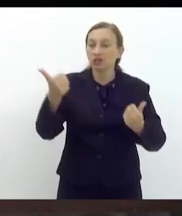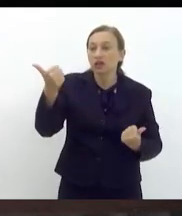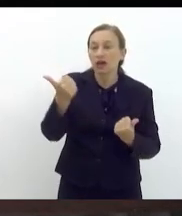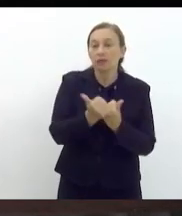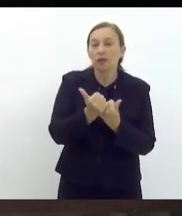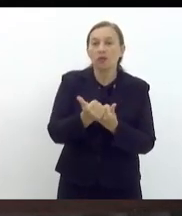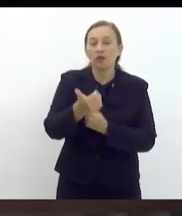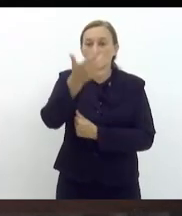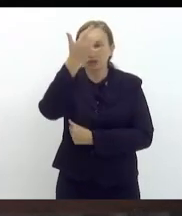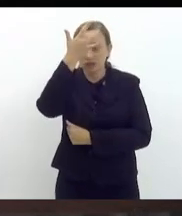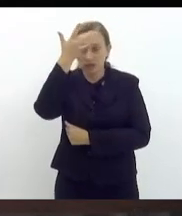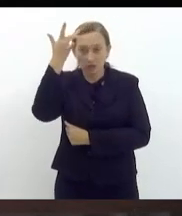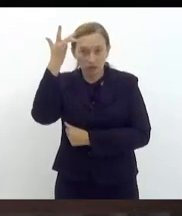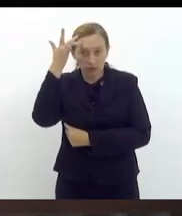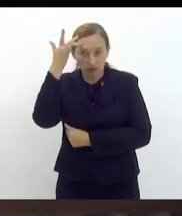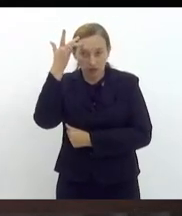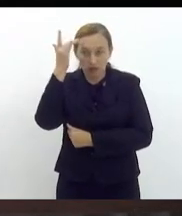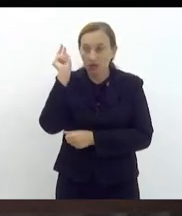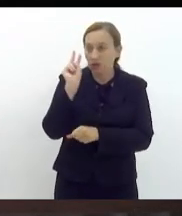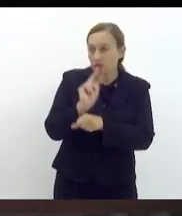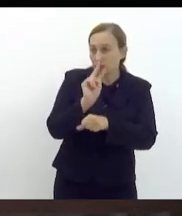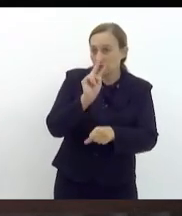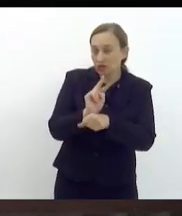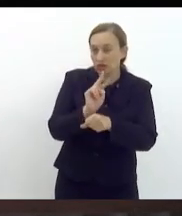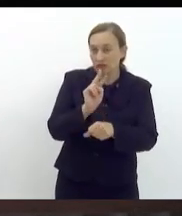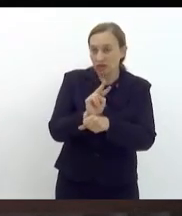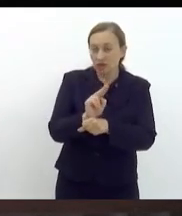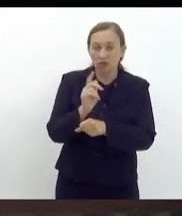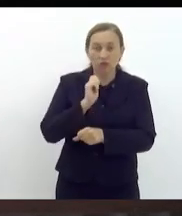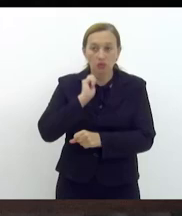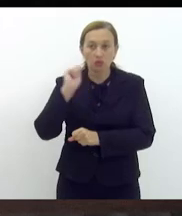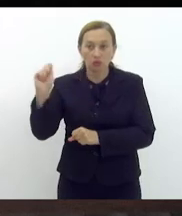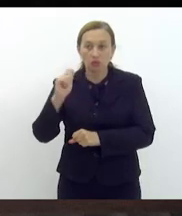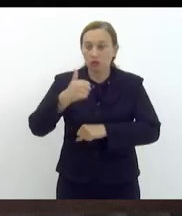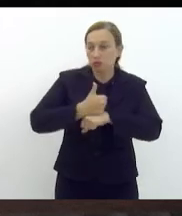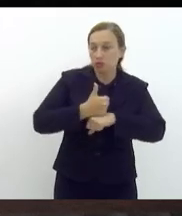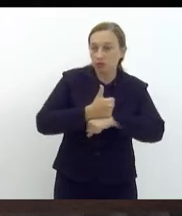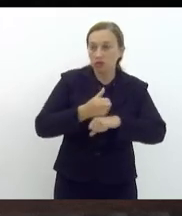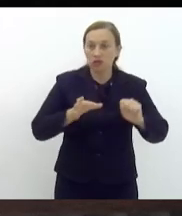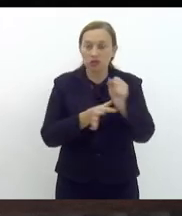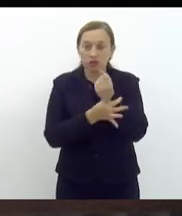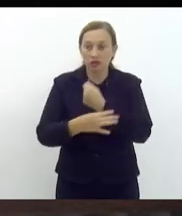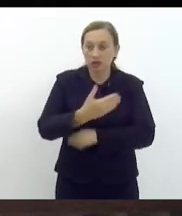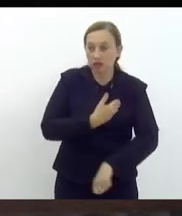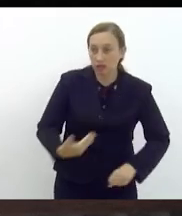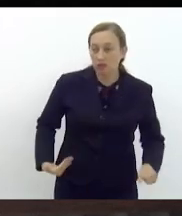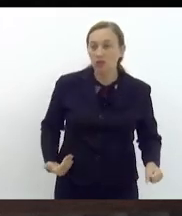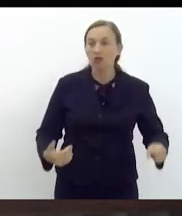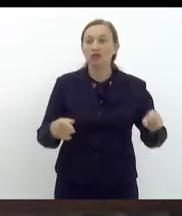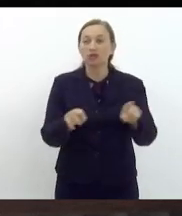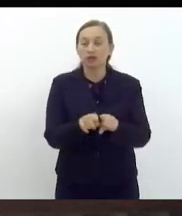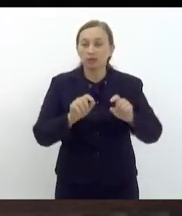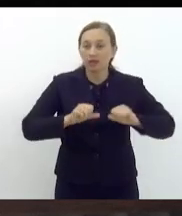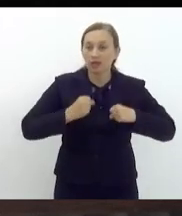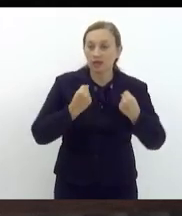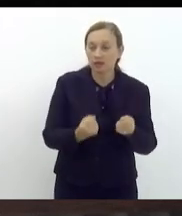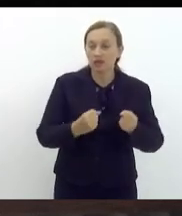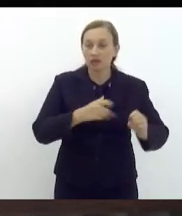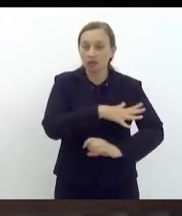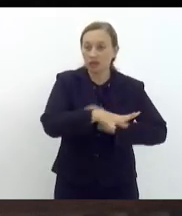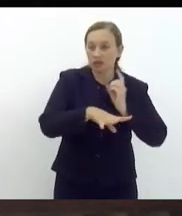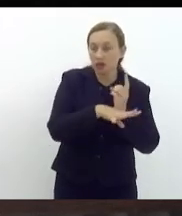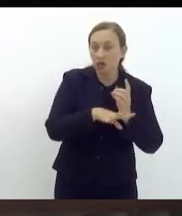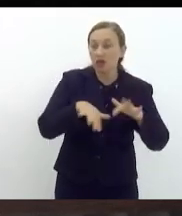saúde mental e de prevenção ao suicídio para profissionais de segurança pública e de defesa social. Então,